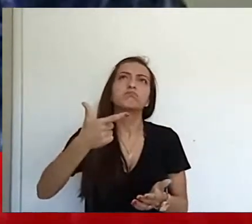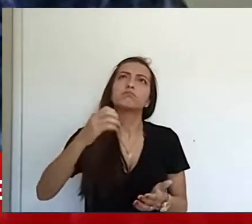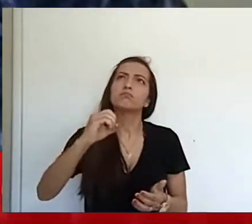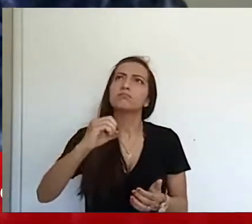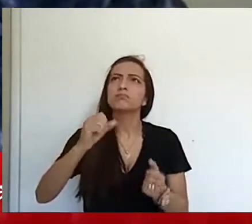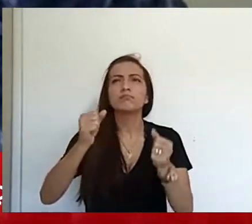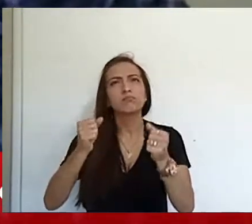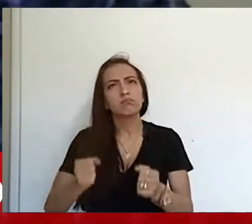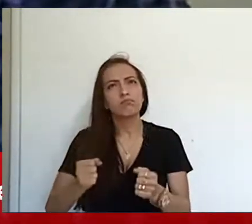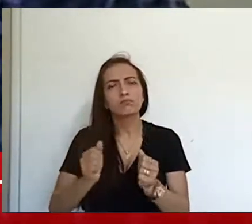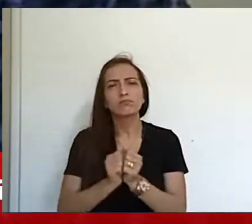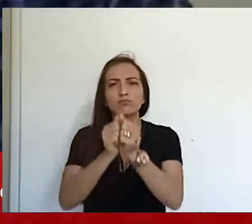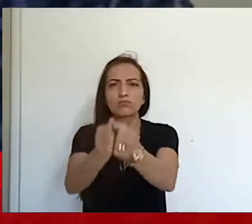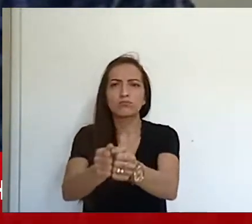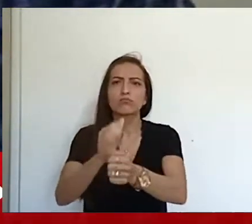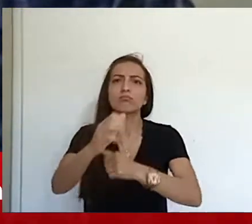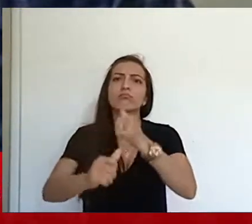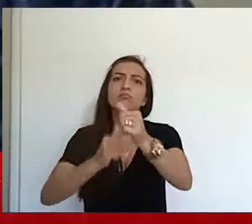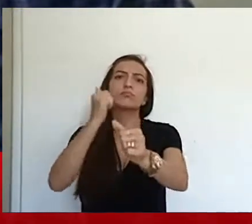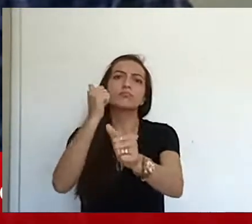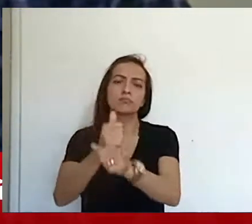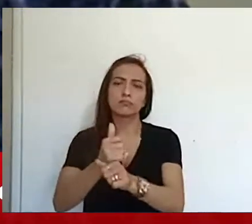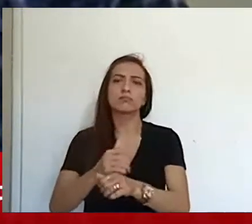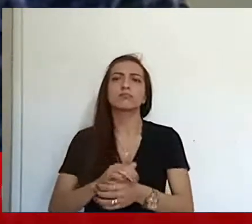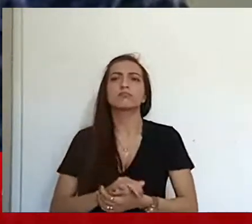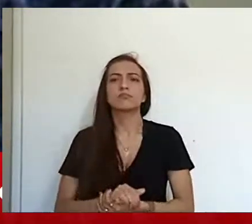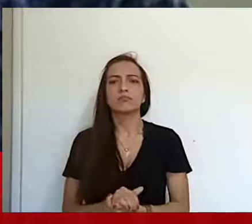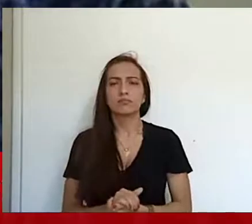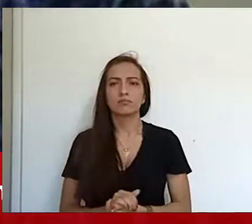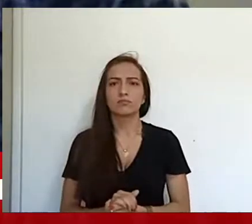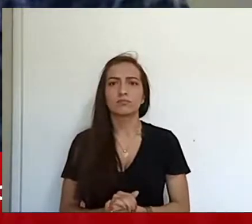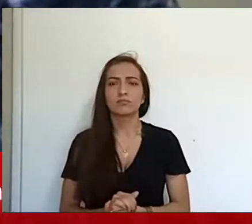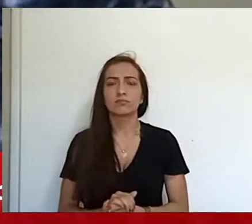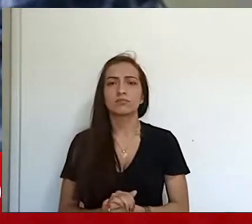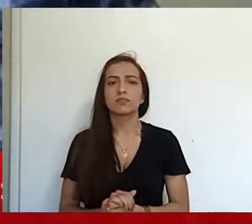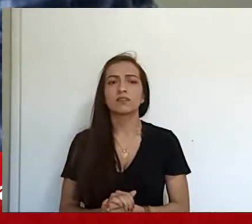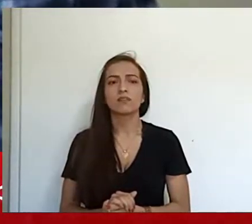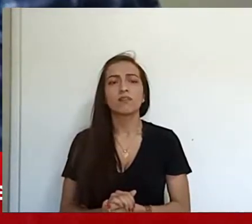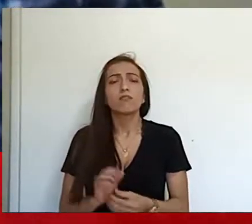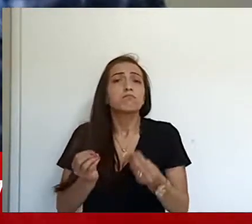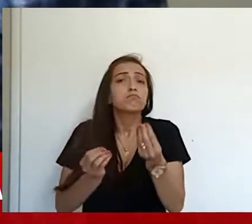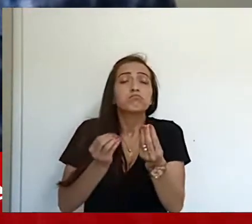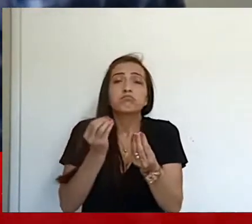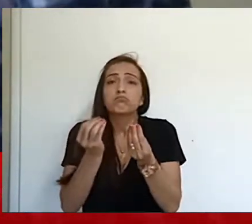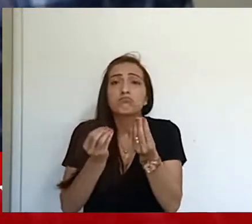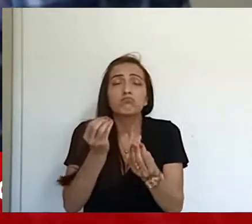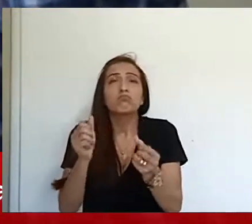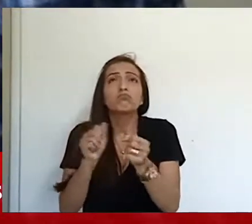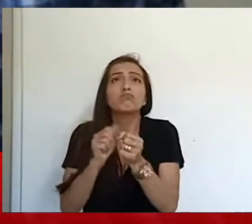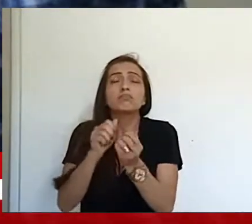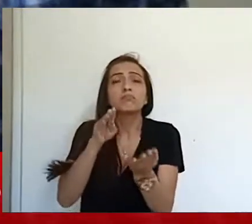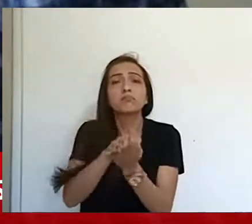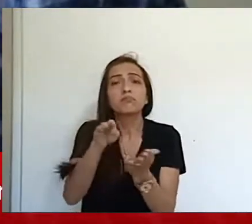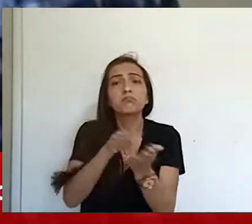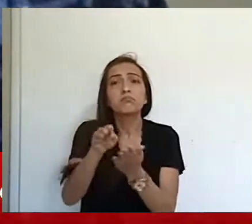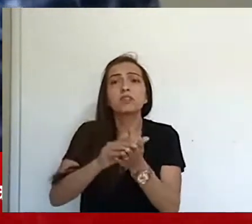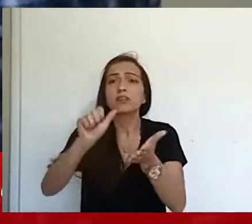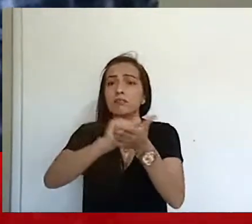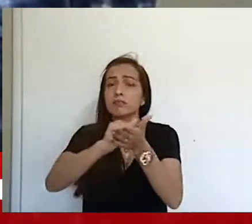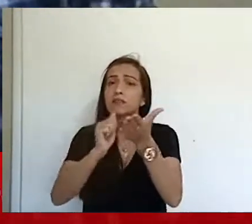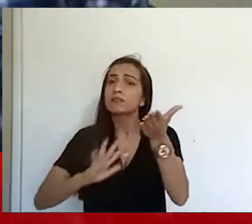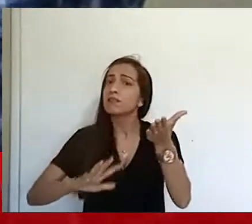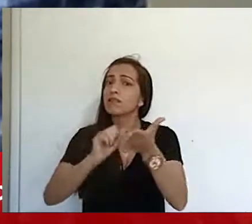as aulas virtuais, né? Quais as condições de imprimir as atividades? Quem teria condições de imprimir as